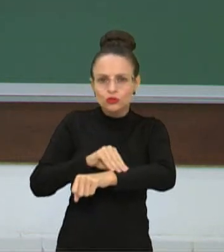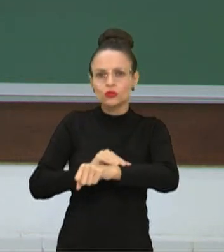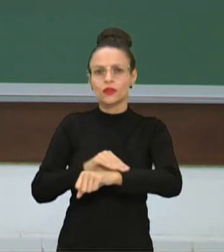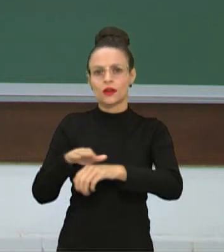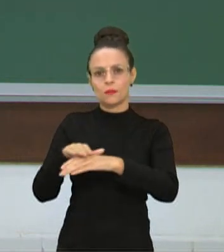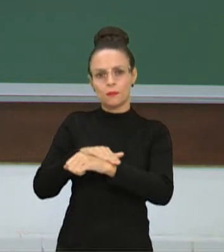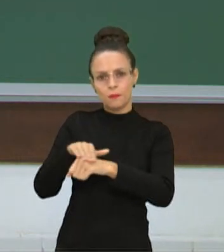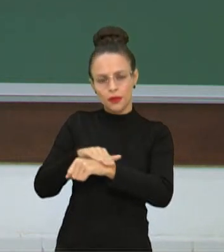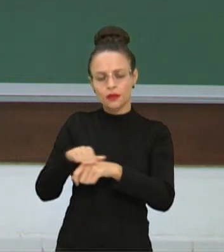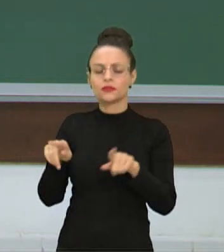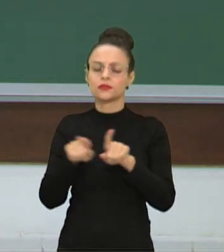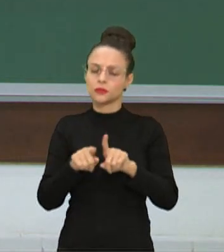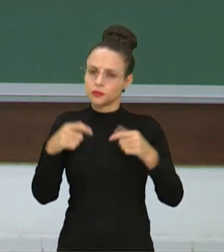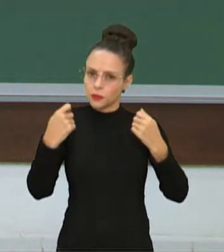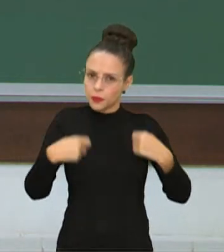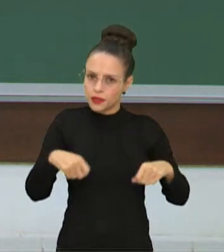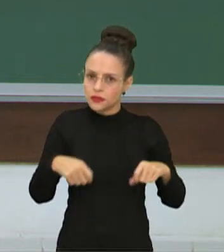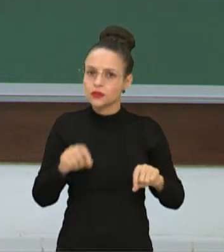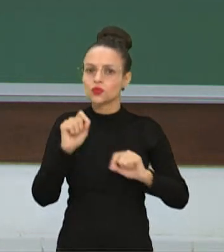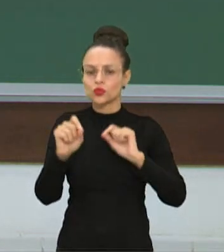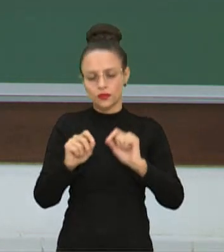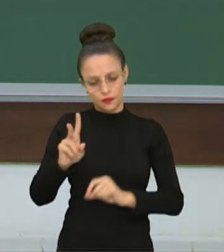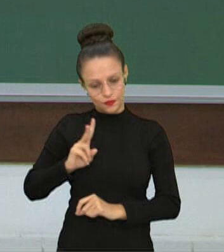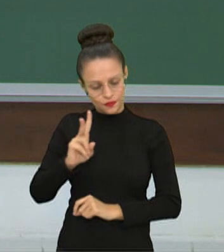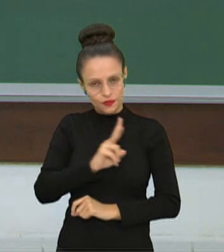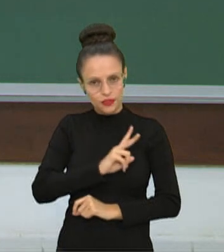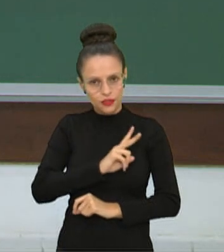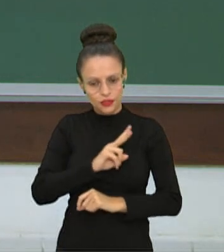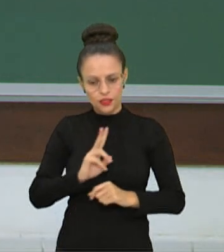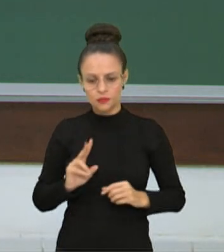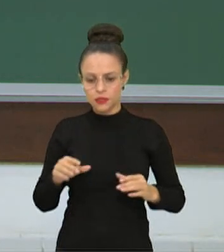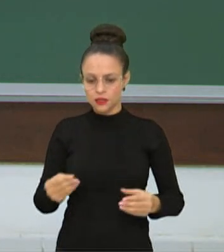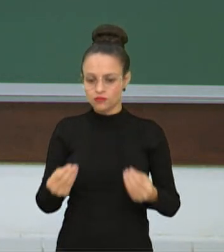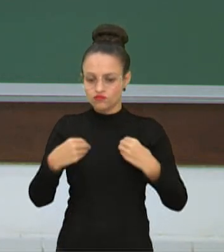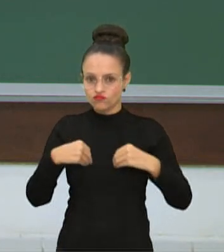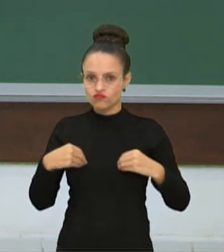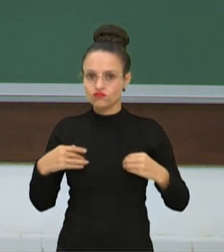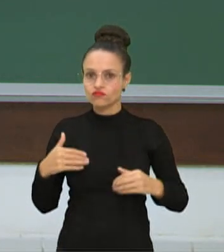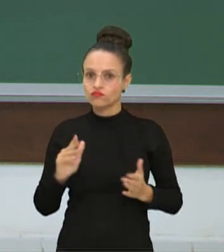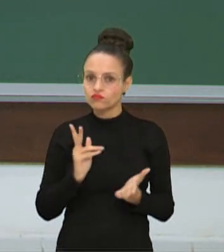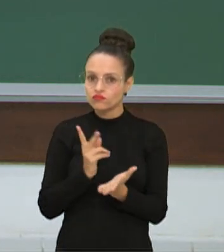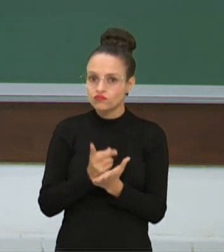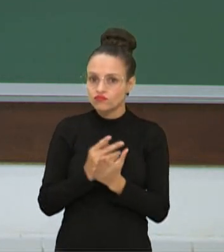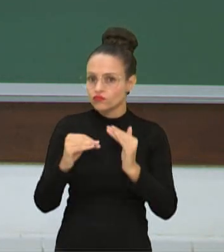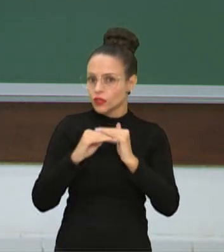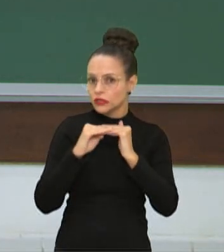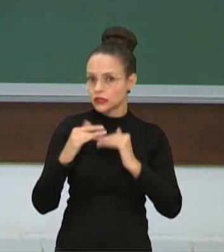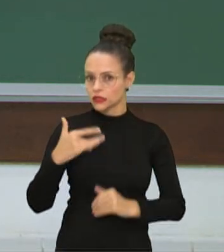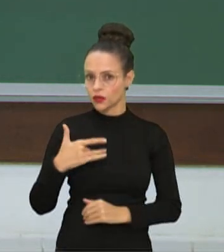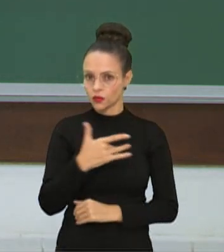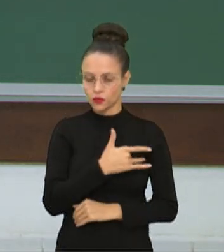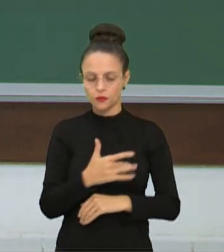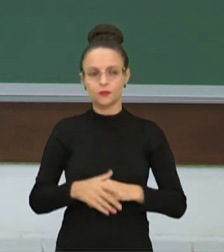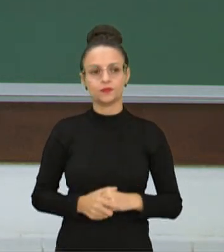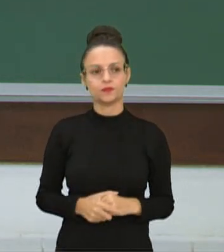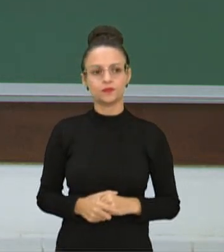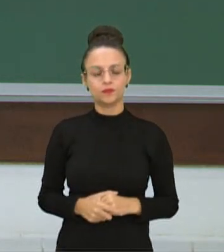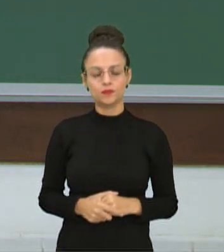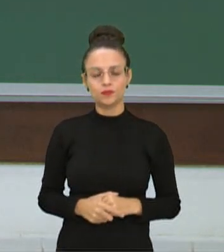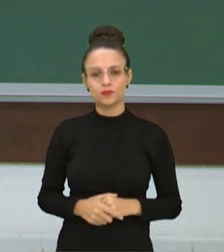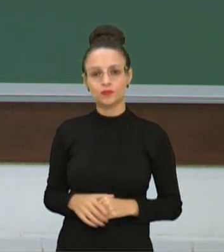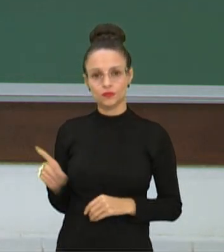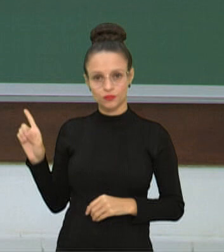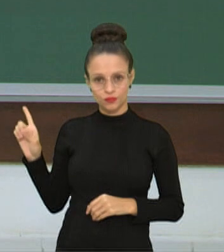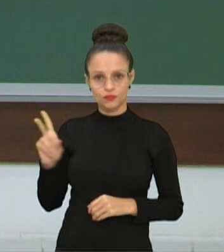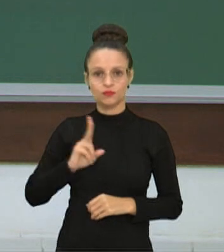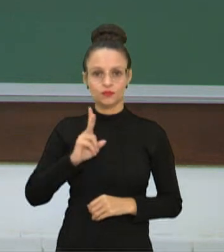né, também necessitam dessa vitamina para se manterem saudáveis, tá? Essa vitamina aqui, ela